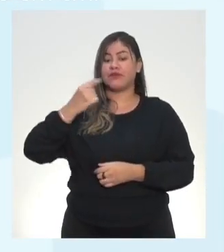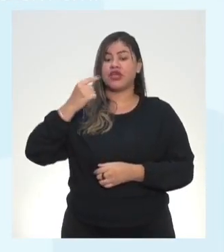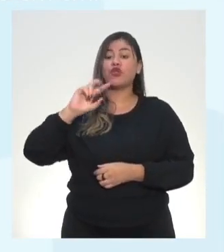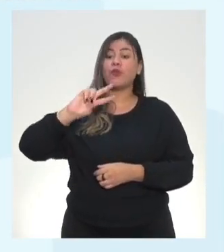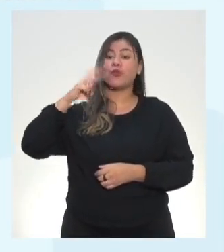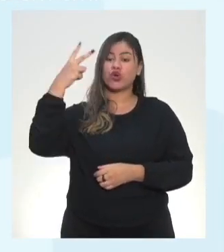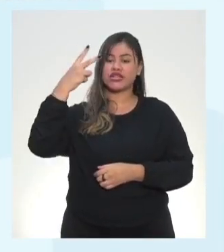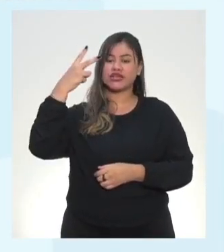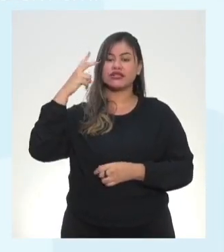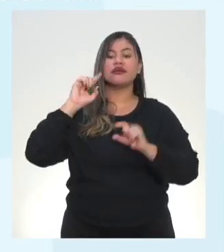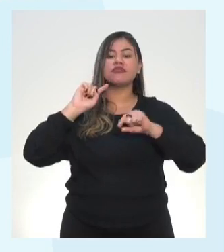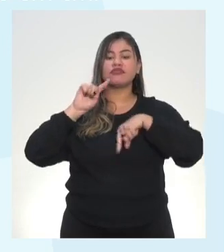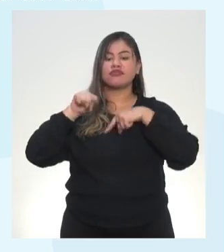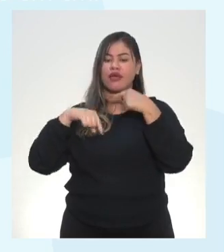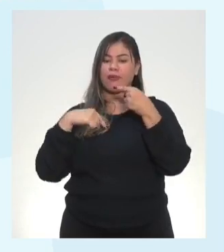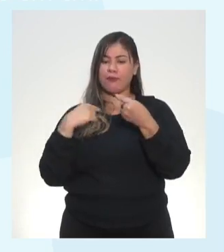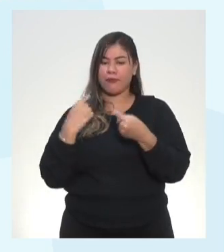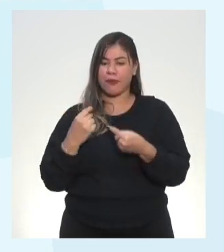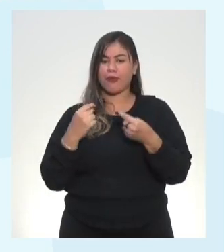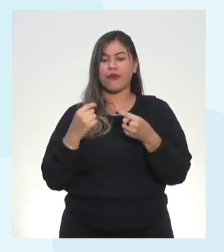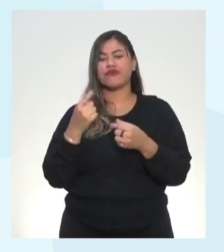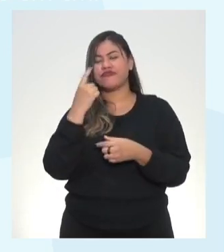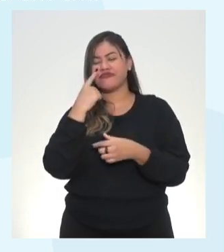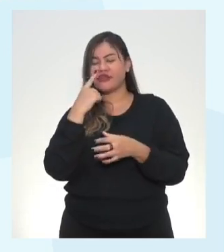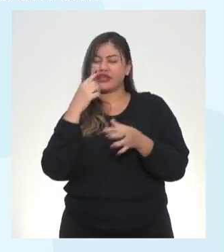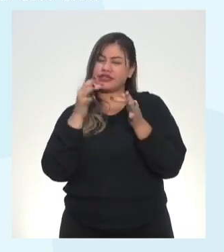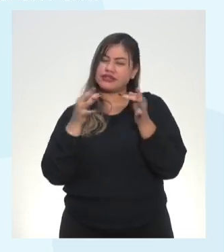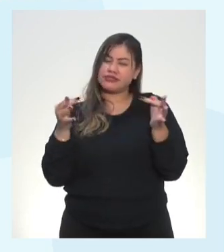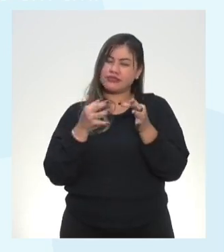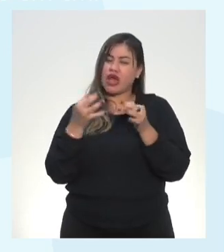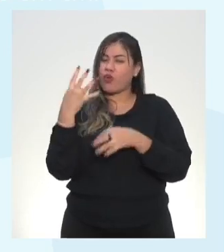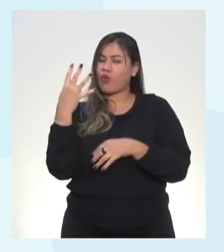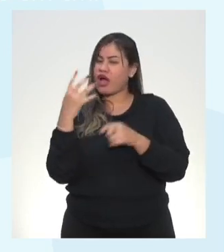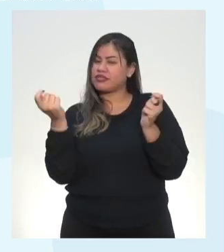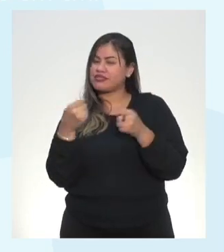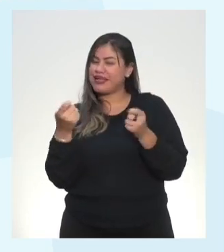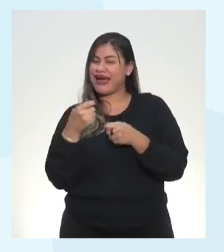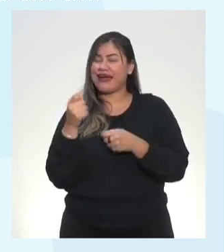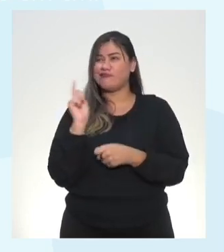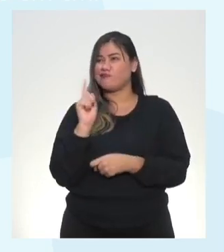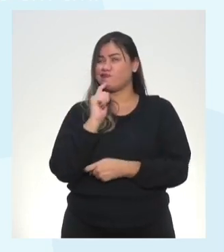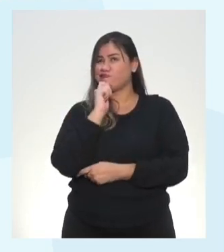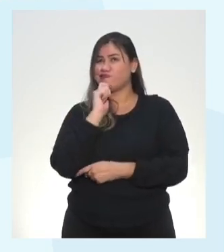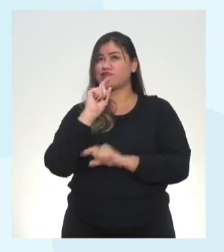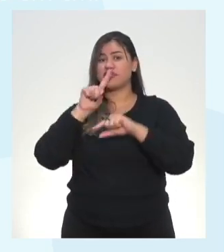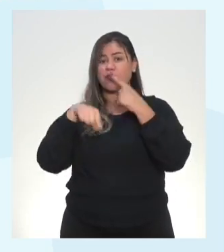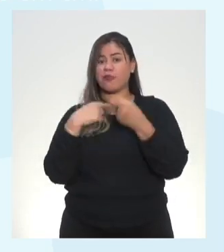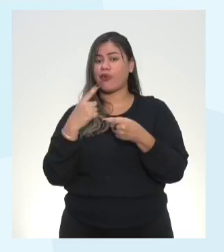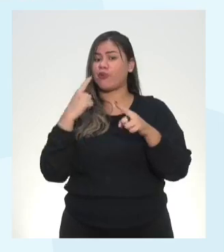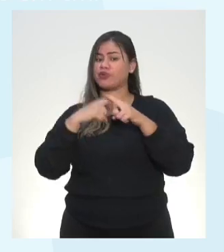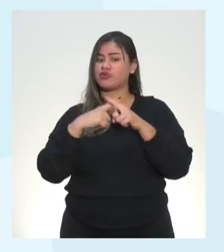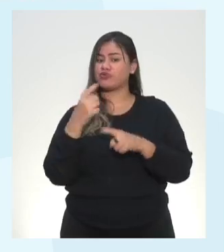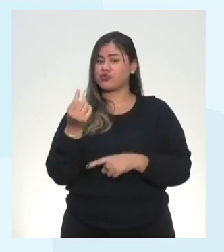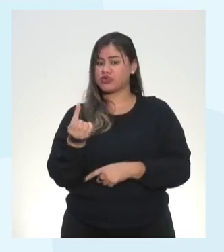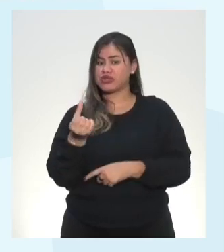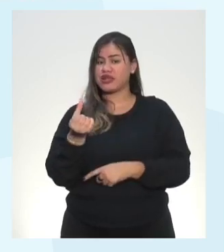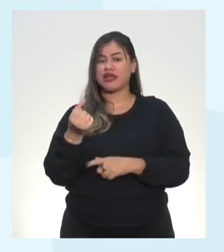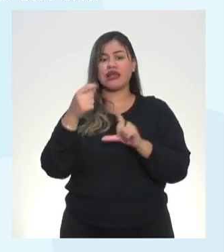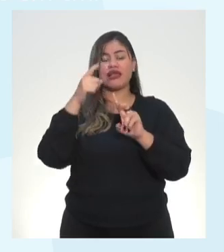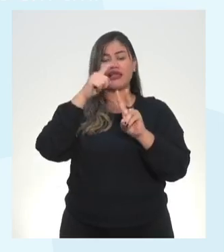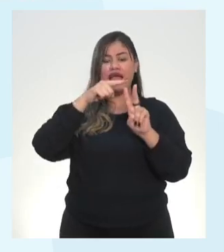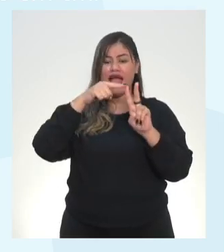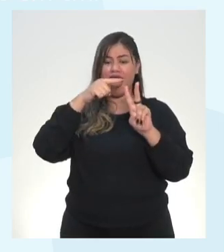isto é, tem todos os lados de mesmo tamanho e todos os ângulos internos iguais a 60 graus. Muito